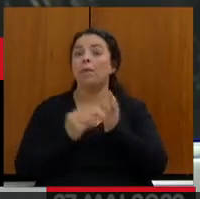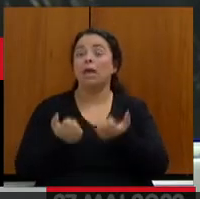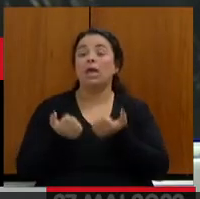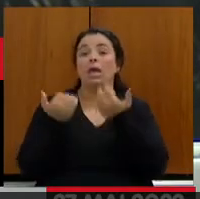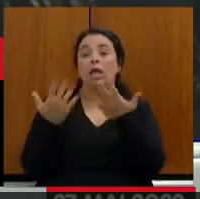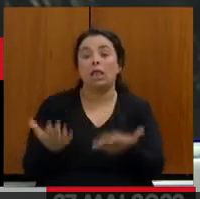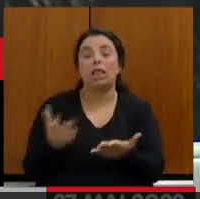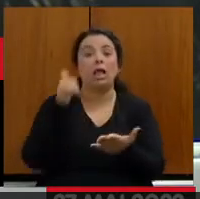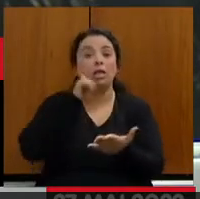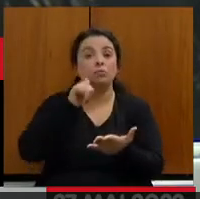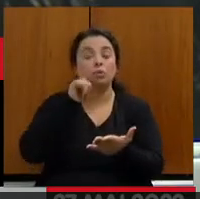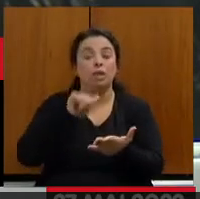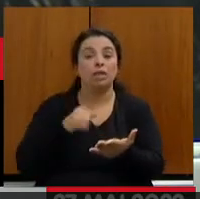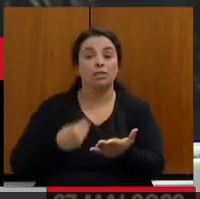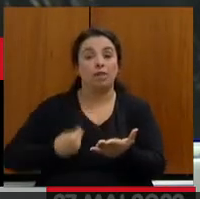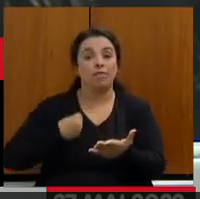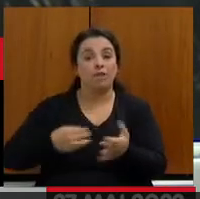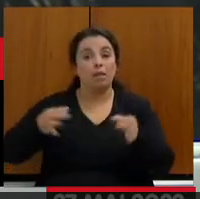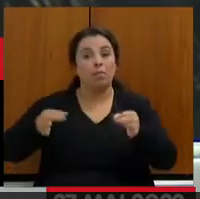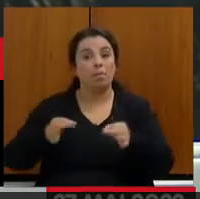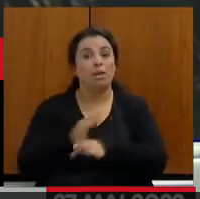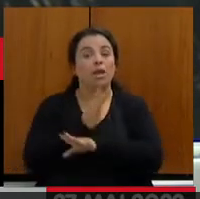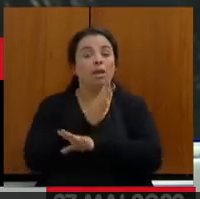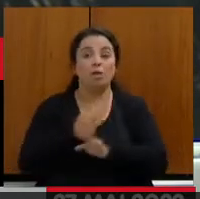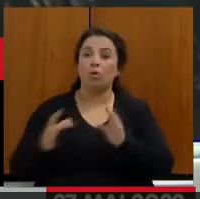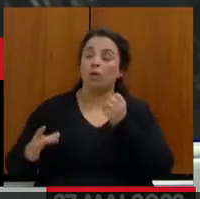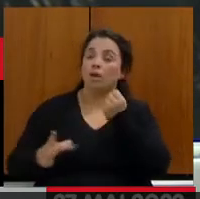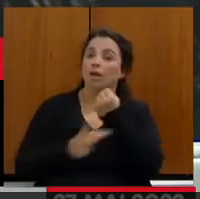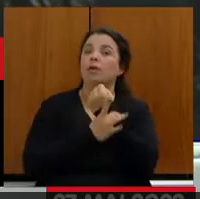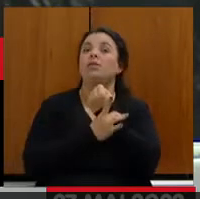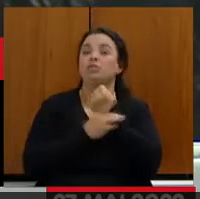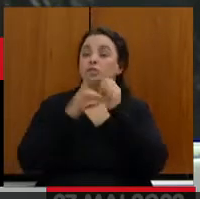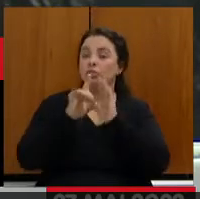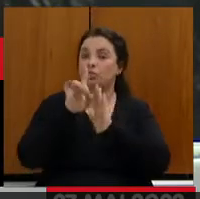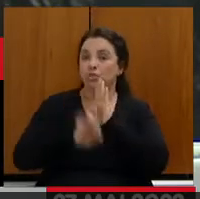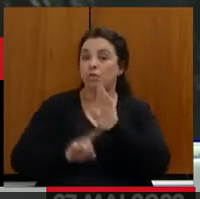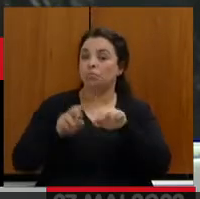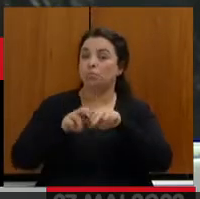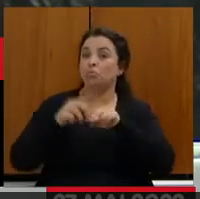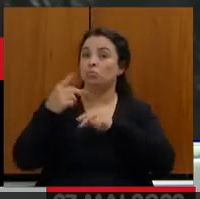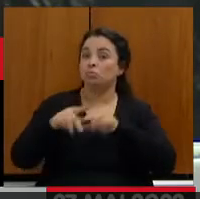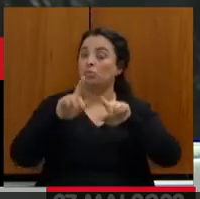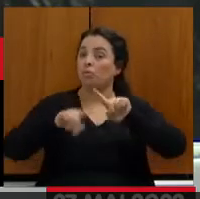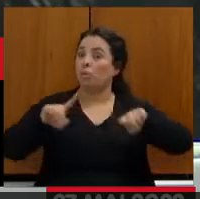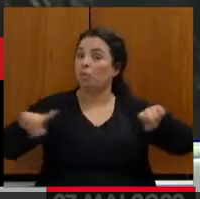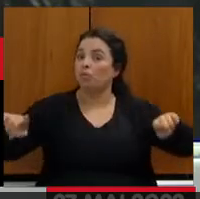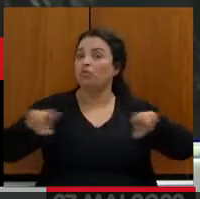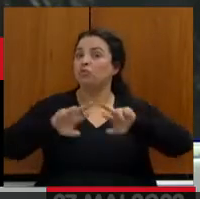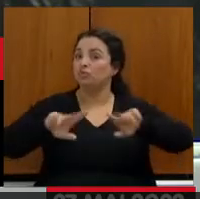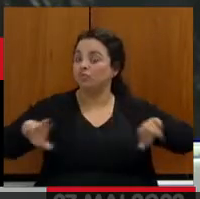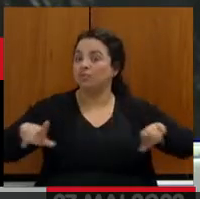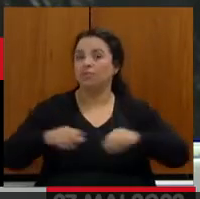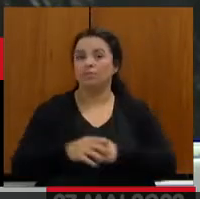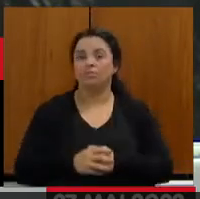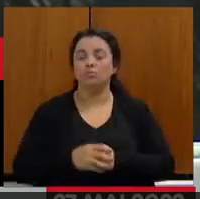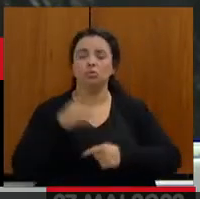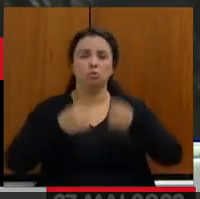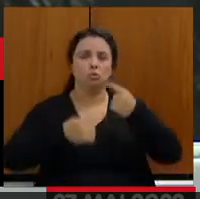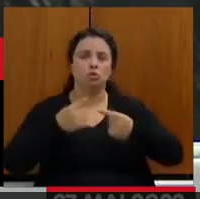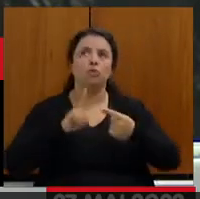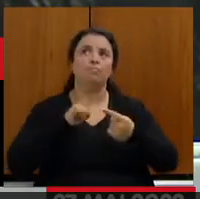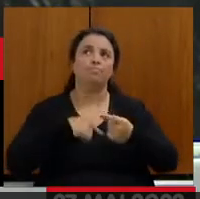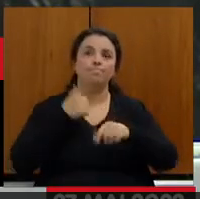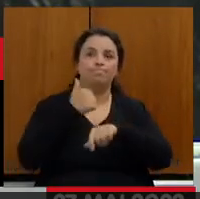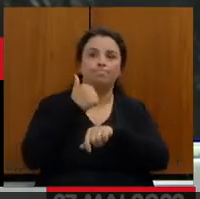Plenitude com a garantia de direitos as suas diversidades discutimos sobre empregabilidade